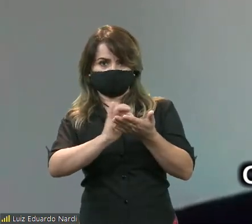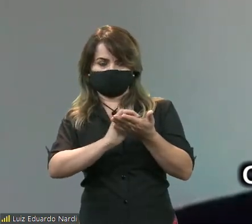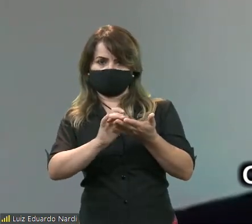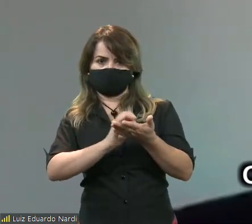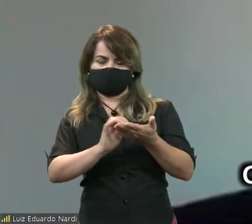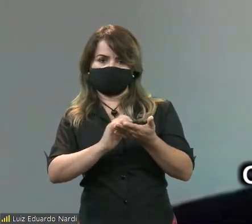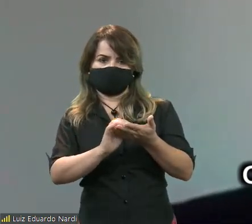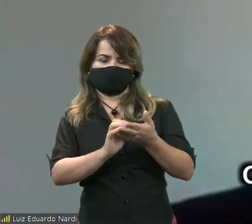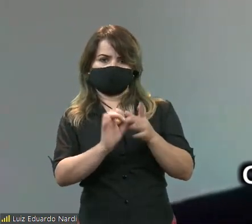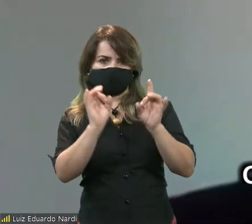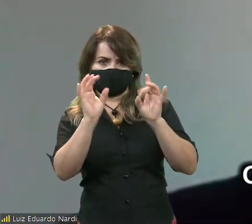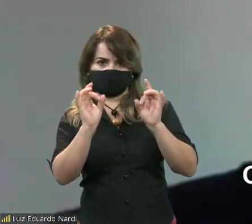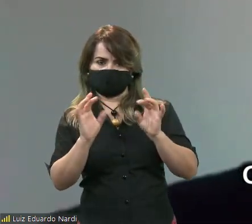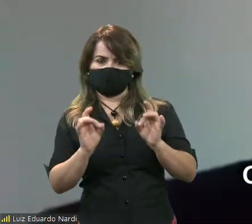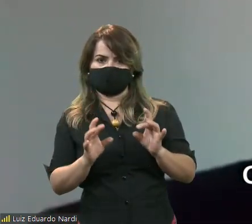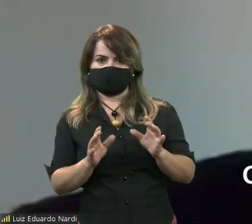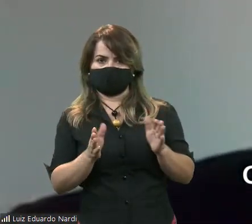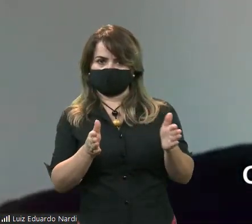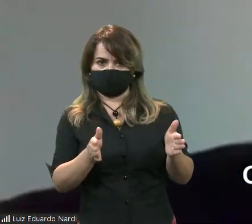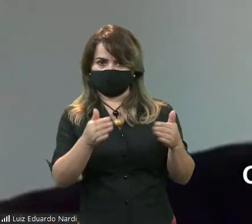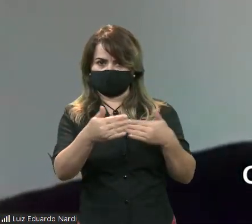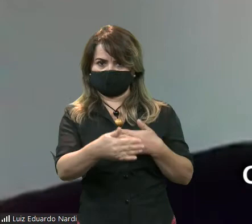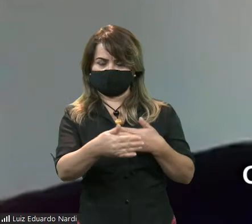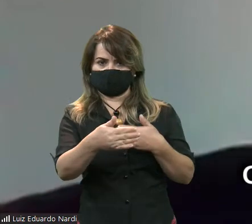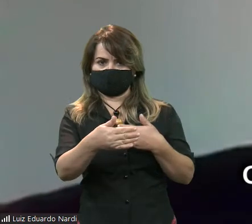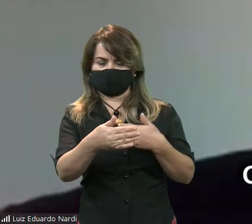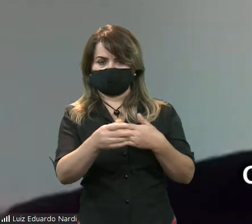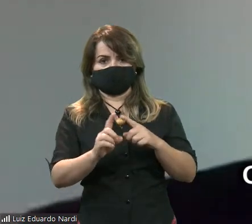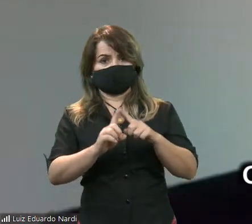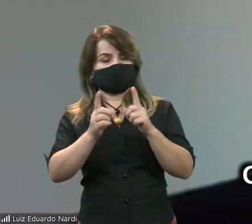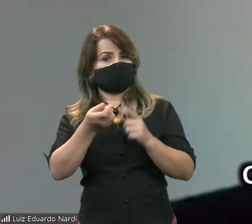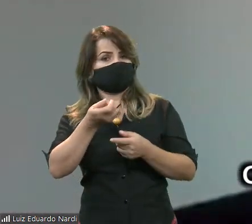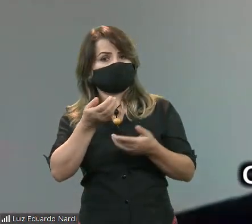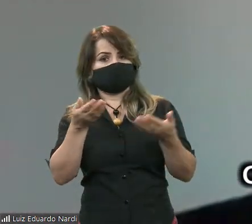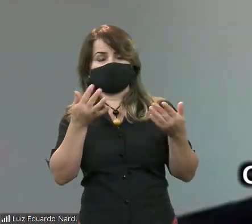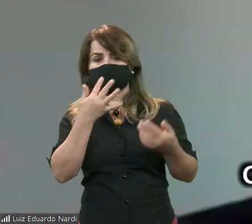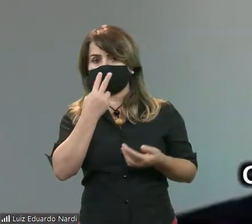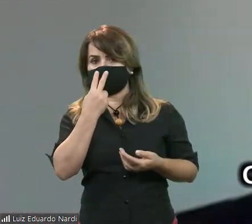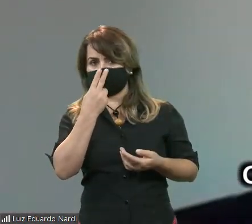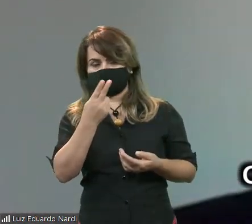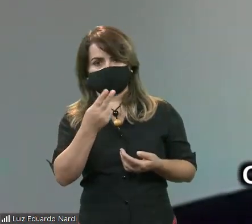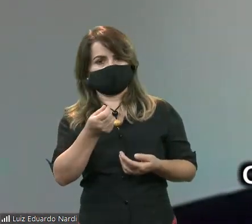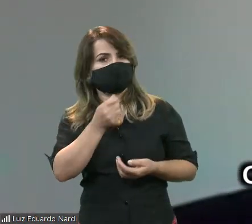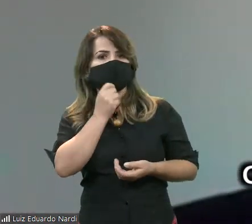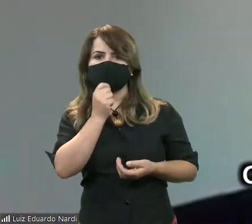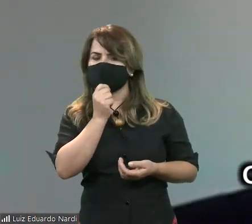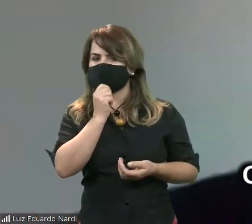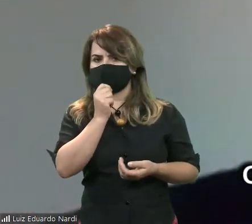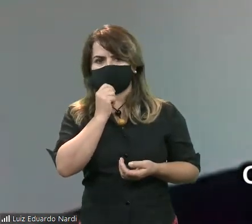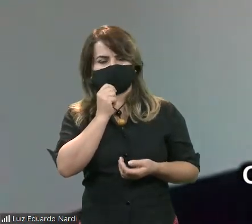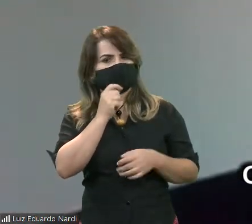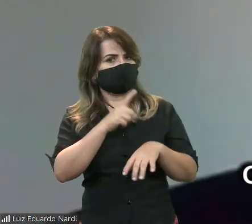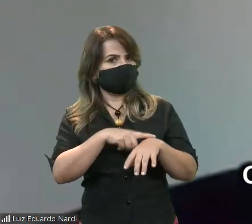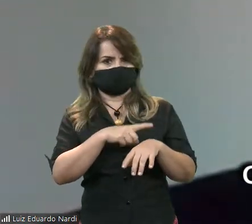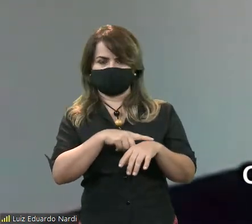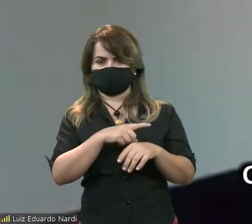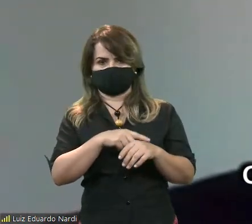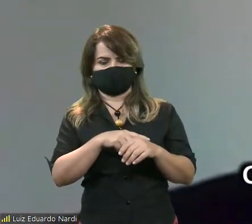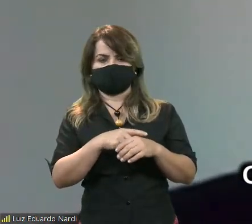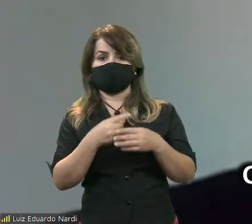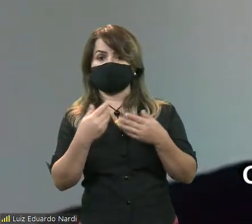mais disso, de se construir isto. E eu vou repetir alguma coisa com absoluta